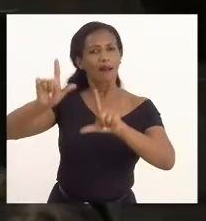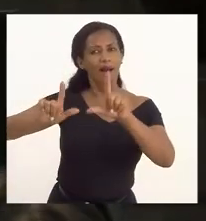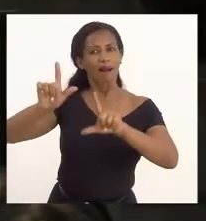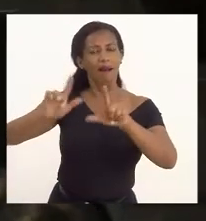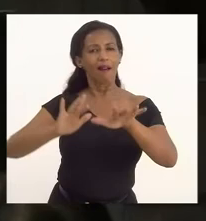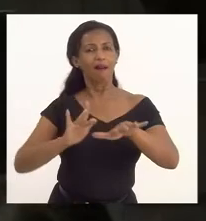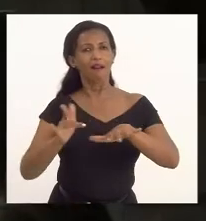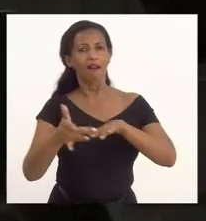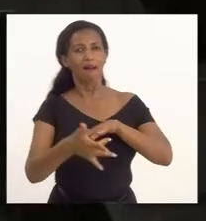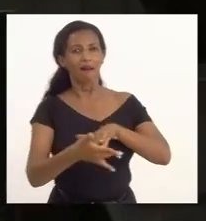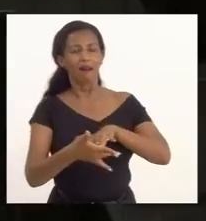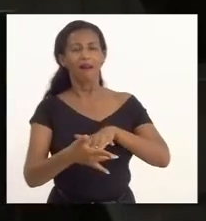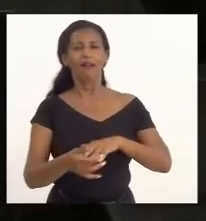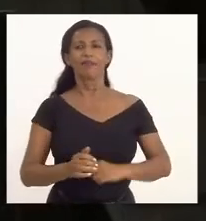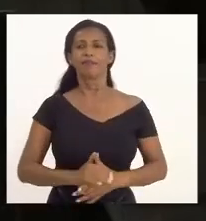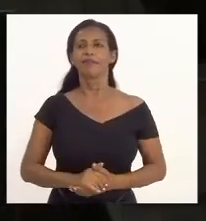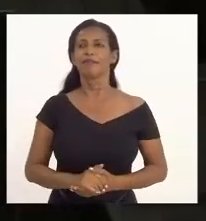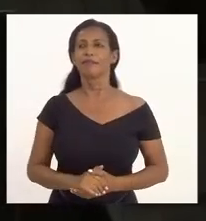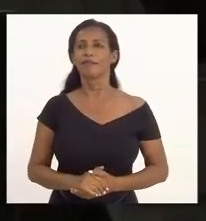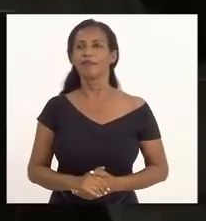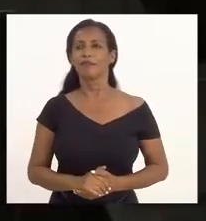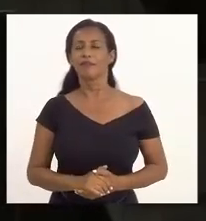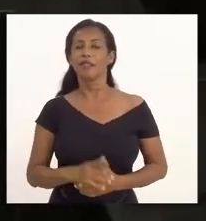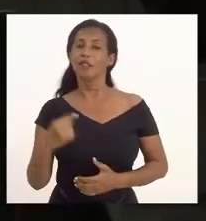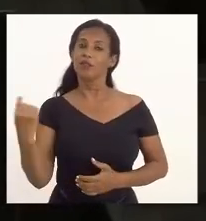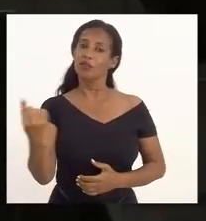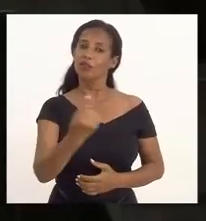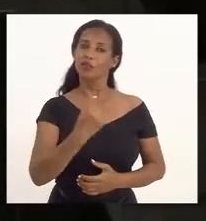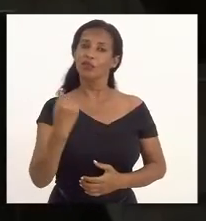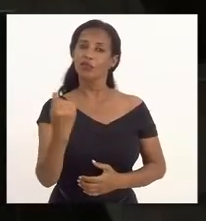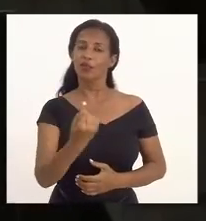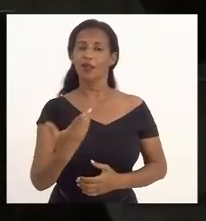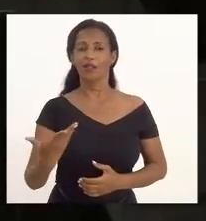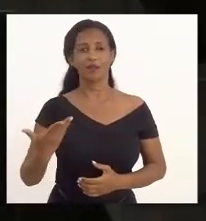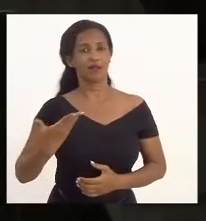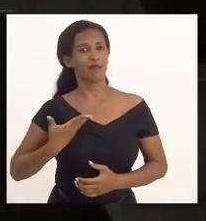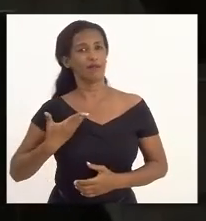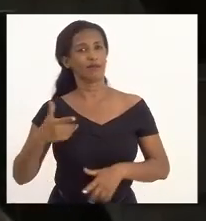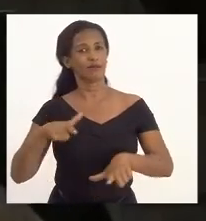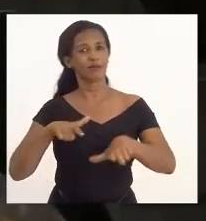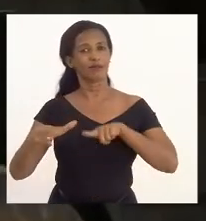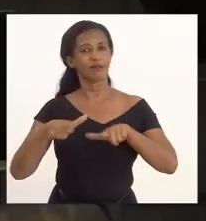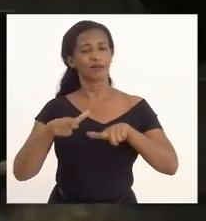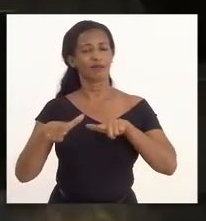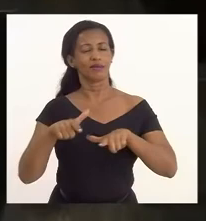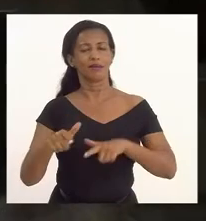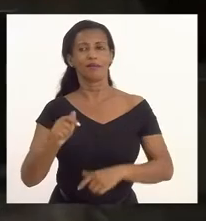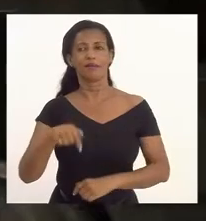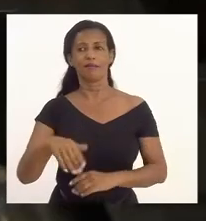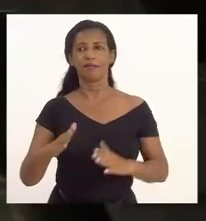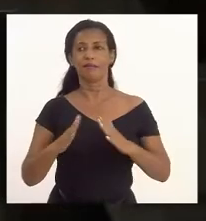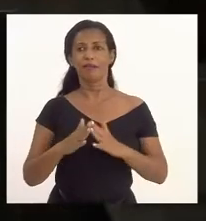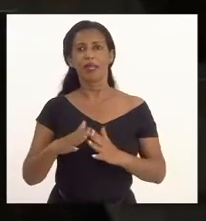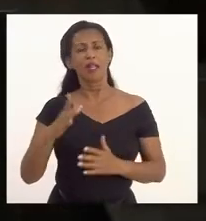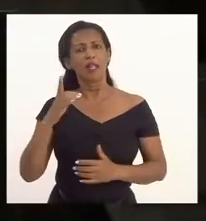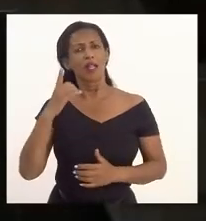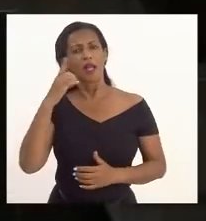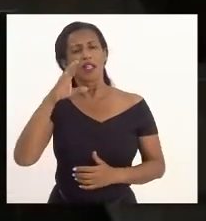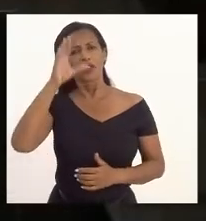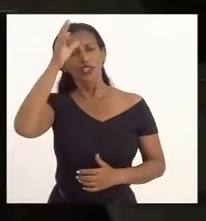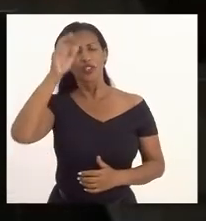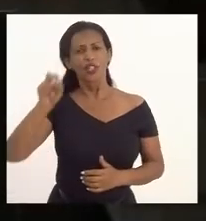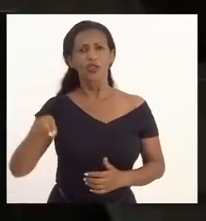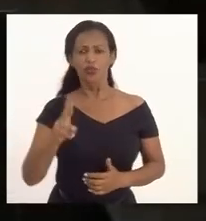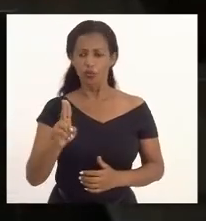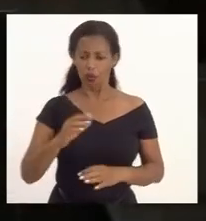redes sociais, imprensa, e os nossos colegas e as nossas colegas de trabalho aqui no Parlamento Fluminense. Deputada Tiaju, vou tentar me organizar